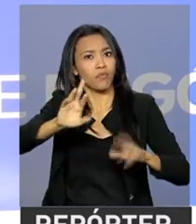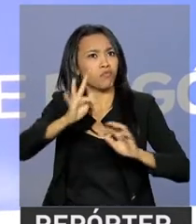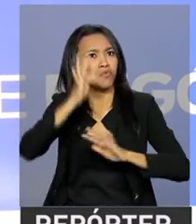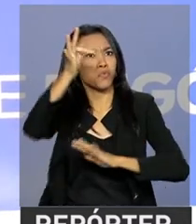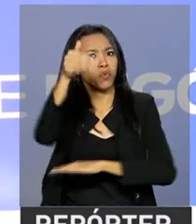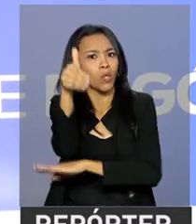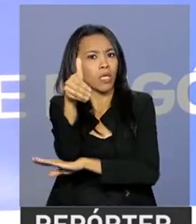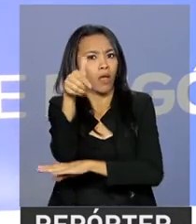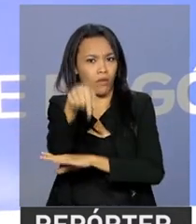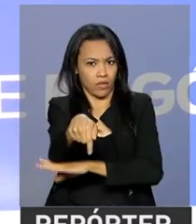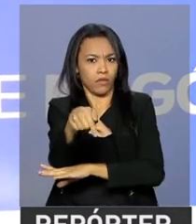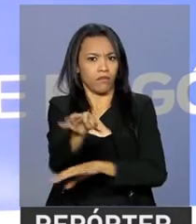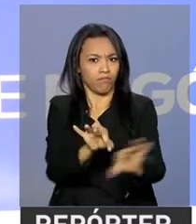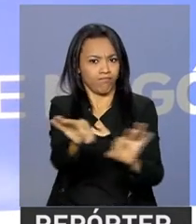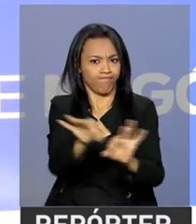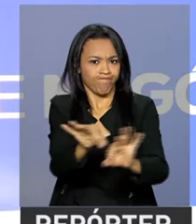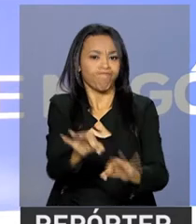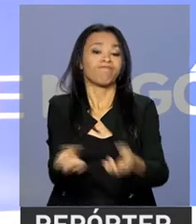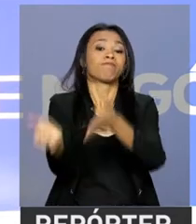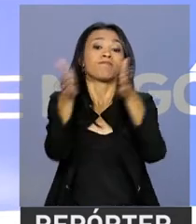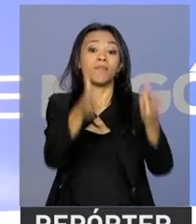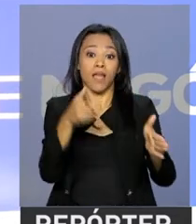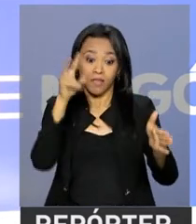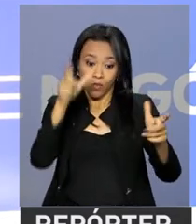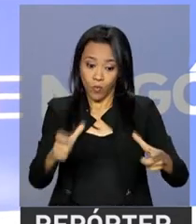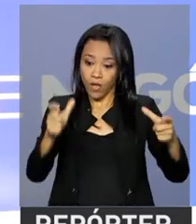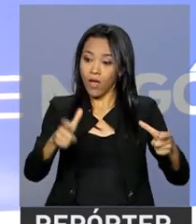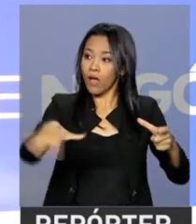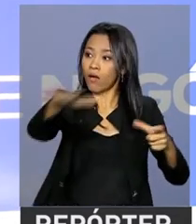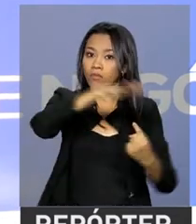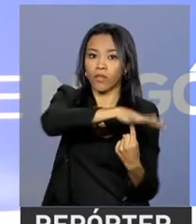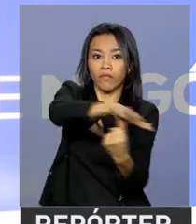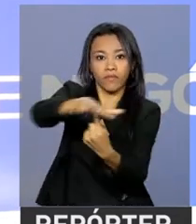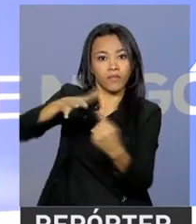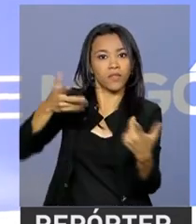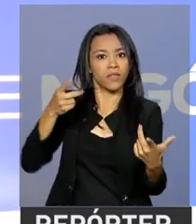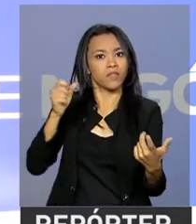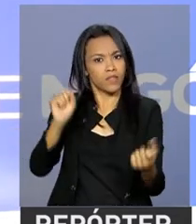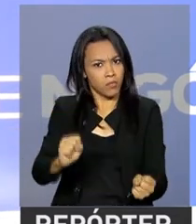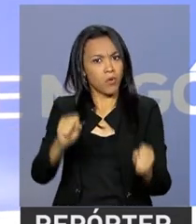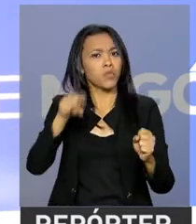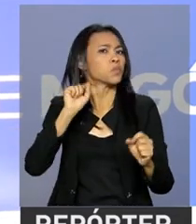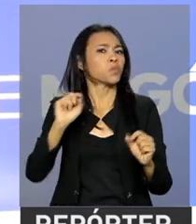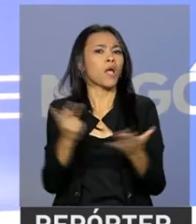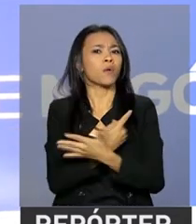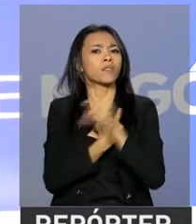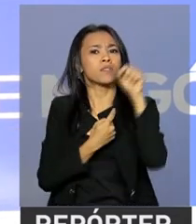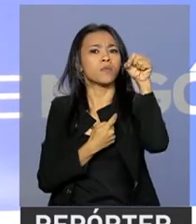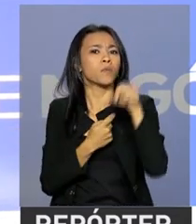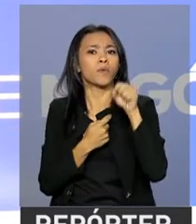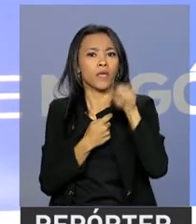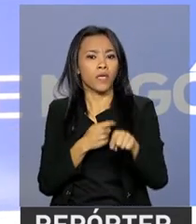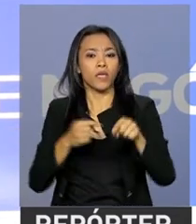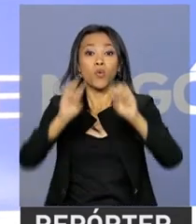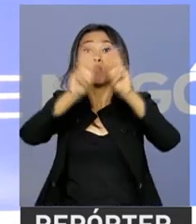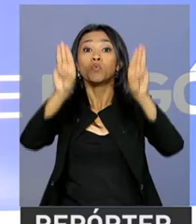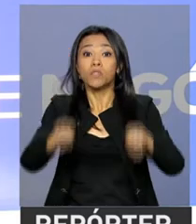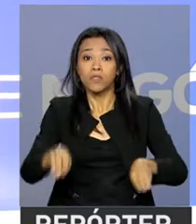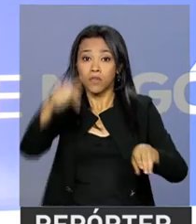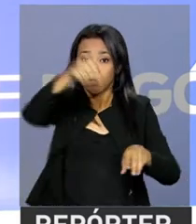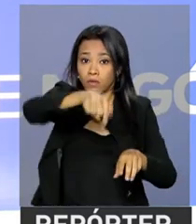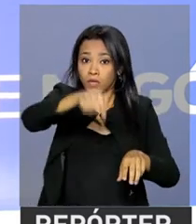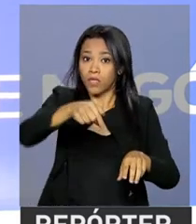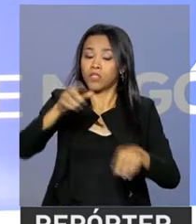temos essa área que está o que está acontecendo um evento que poderá ocorrer aqui a instalação de um museu de uma